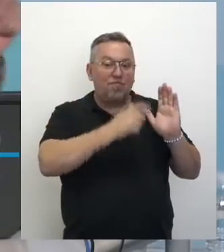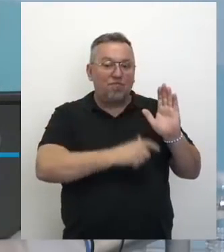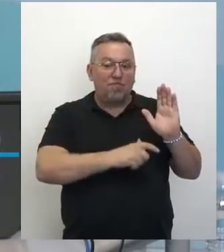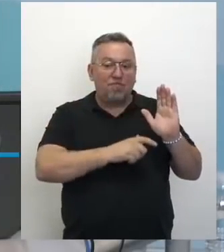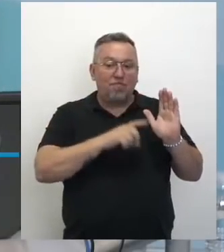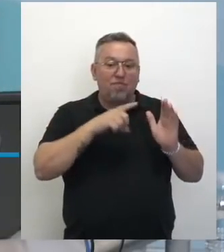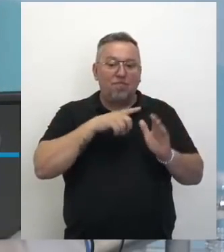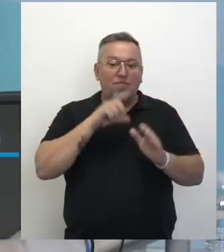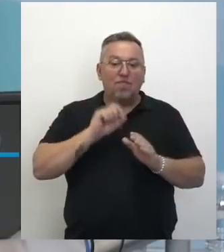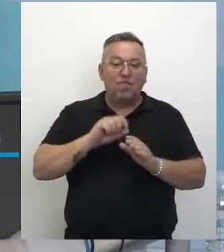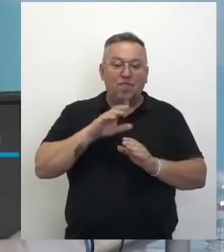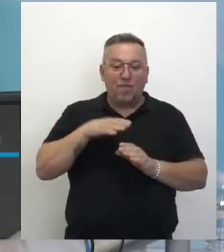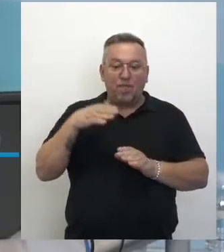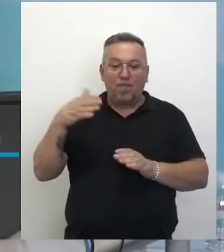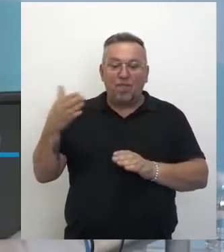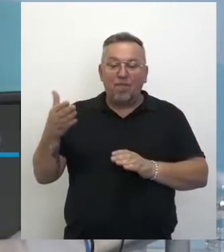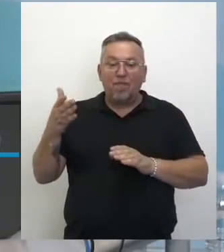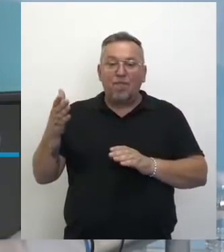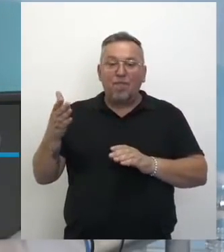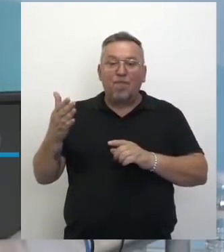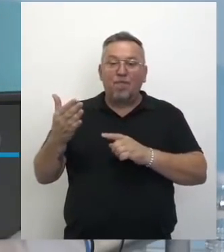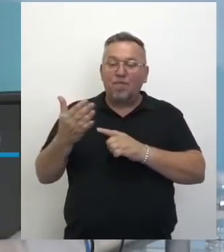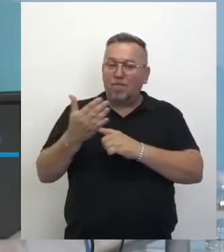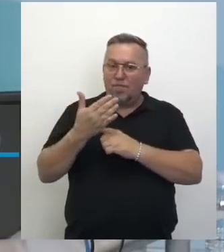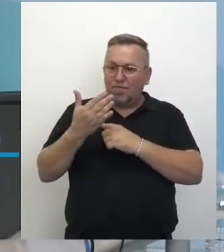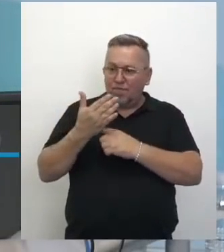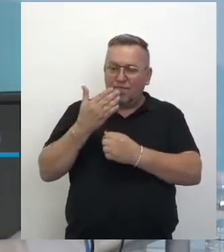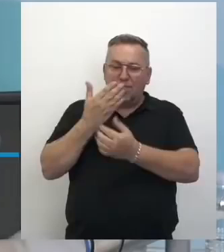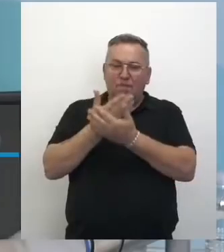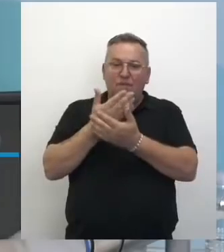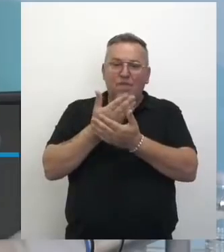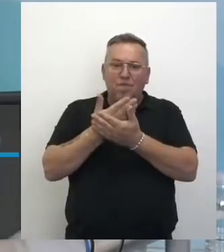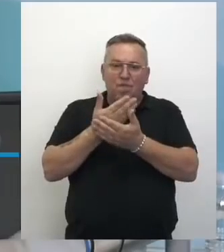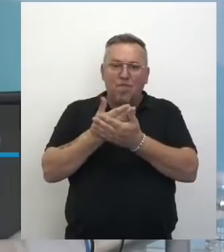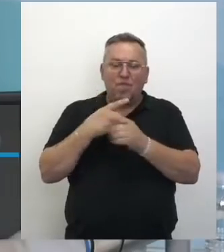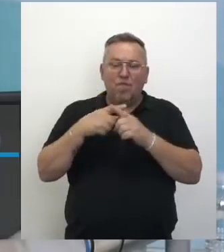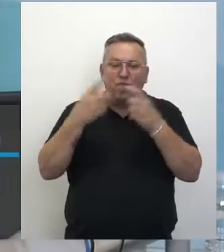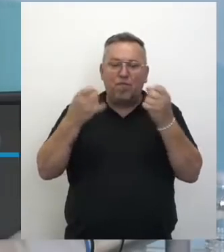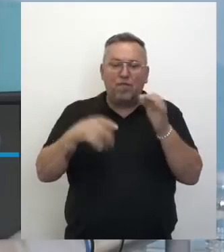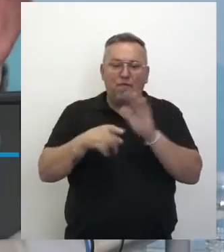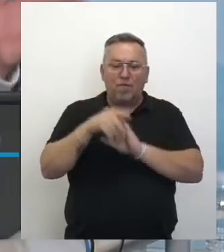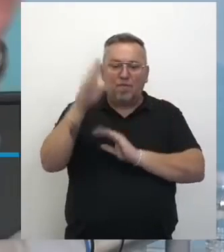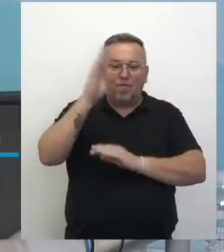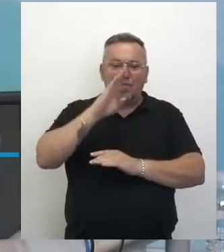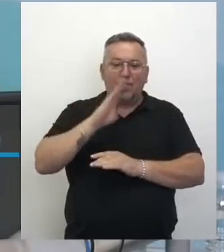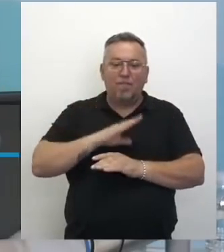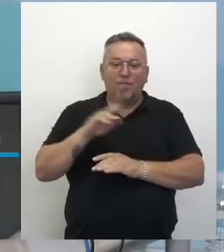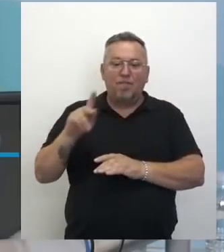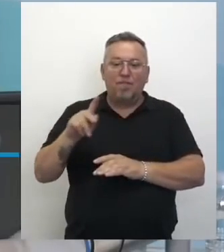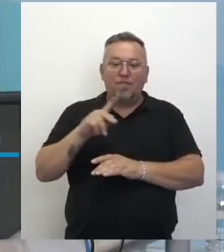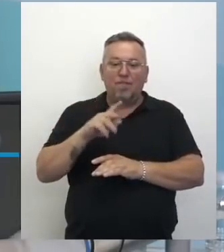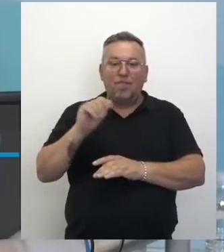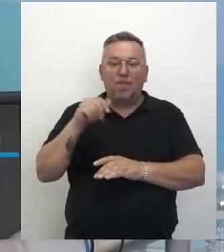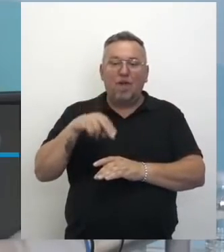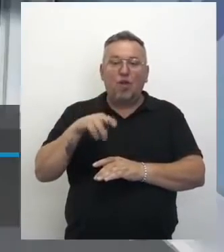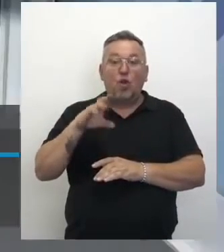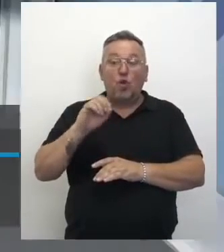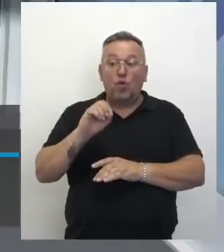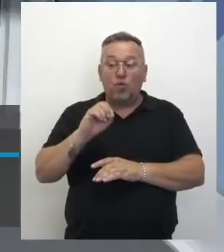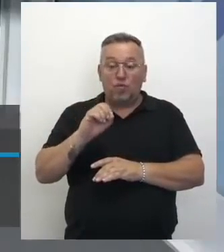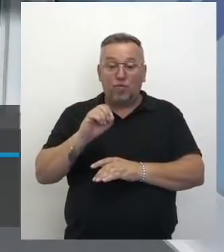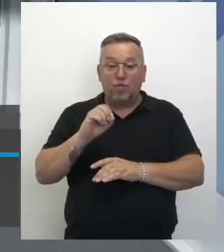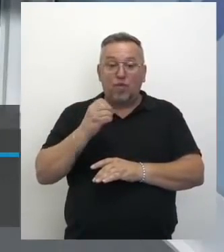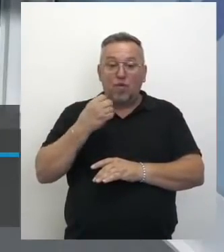já está aqui do lado para ministrar essa aula brasileiríssima é o professor Antônio Russo. Bom